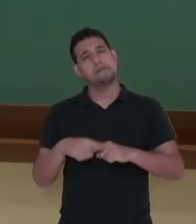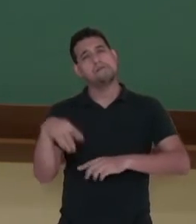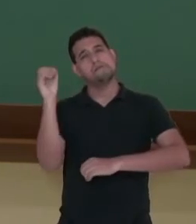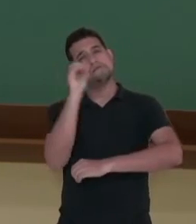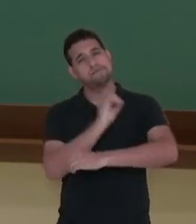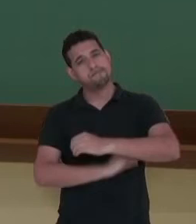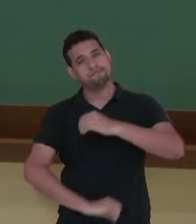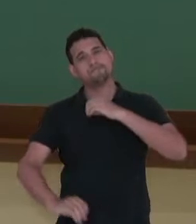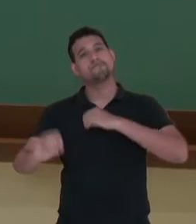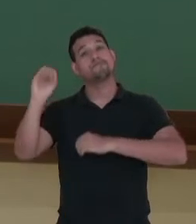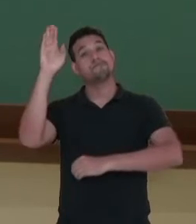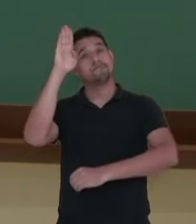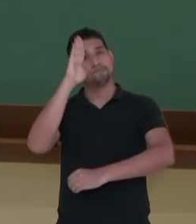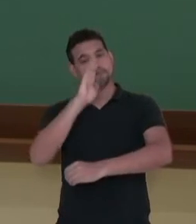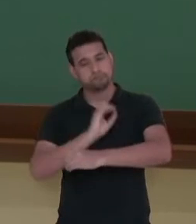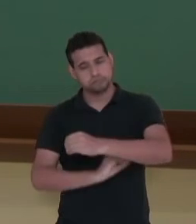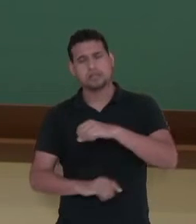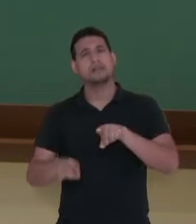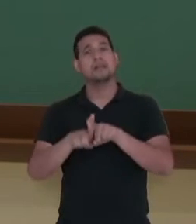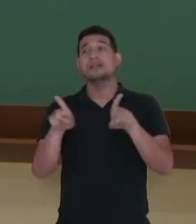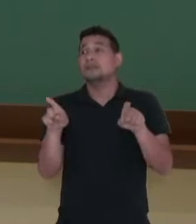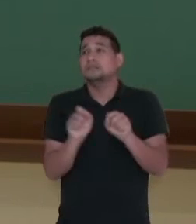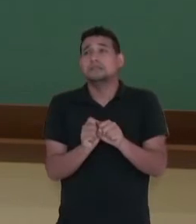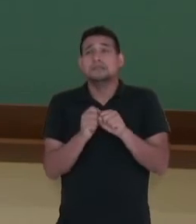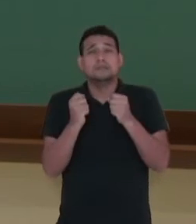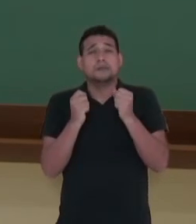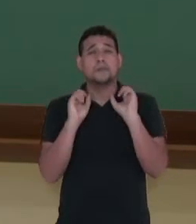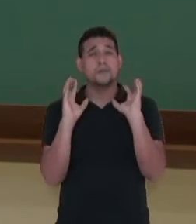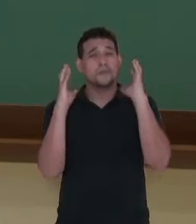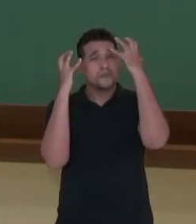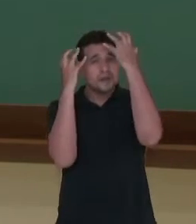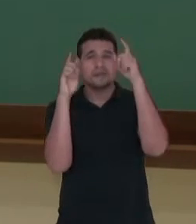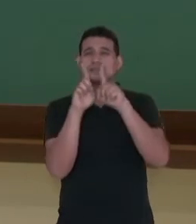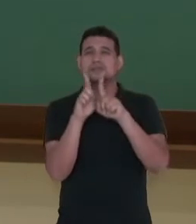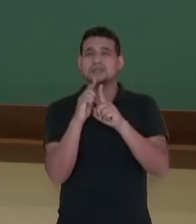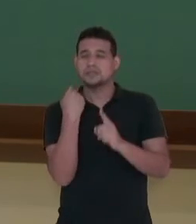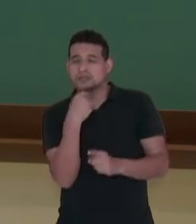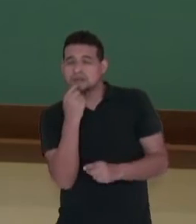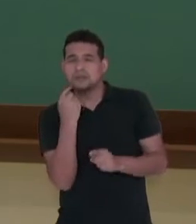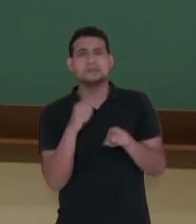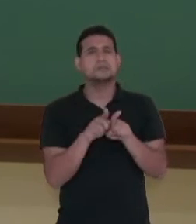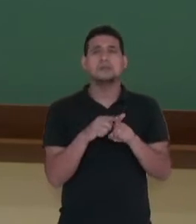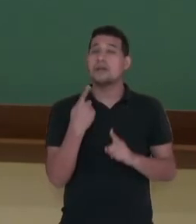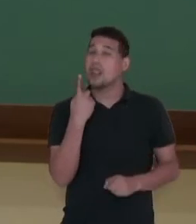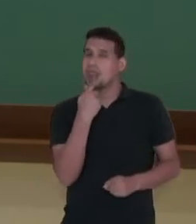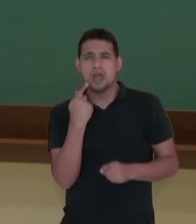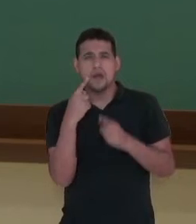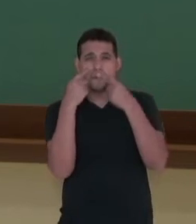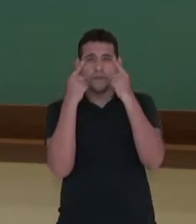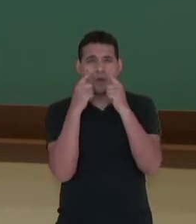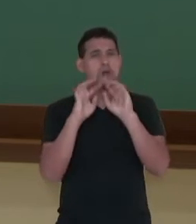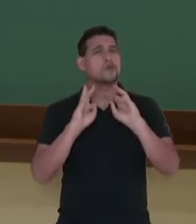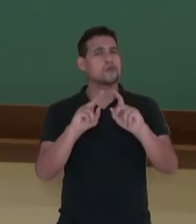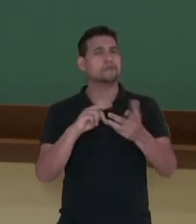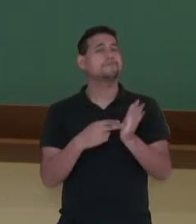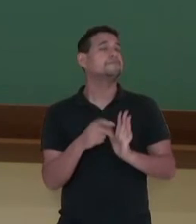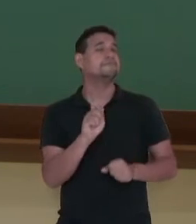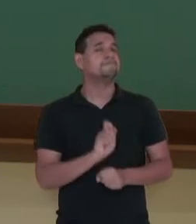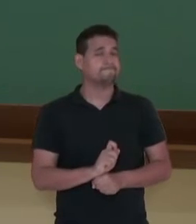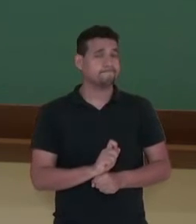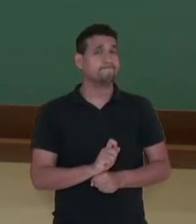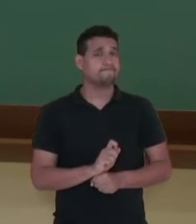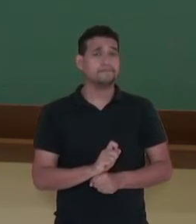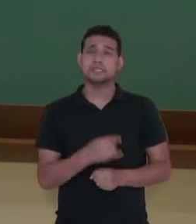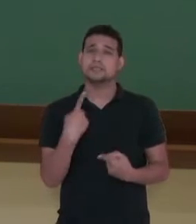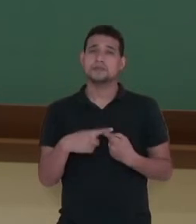anidaram em seu pelo, em seus lábios, em seus cabelos, em seus lábios. Então aqui fala da questão assim